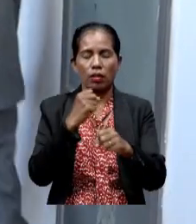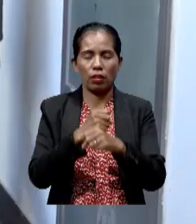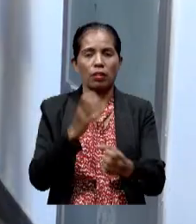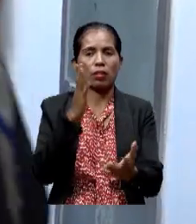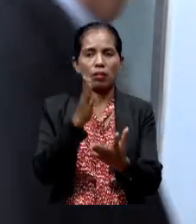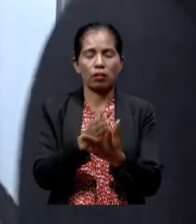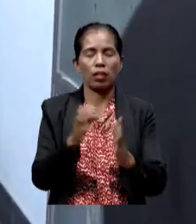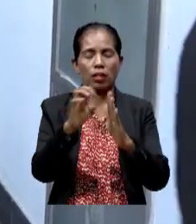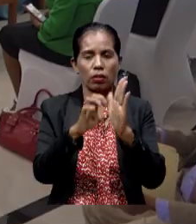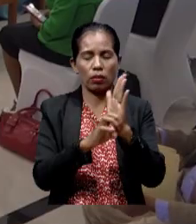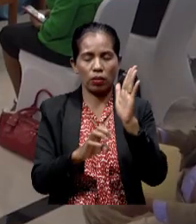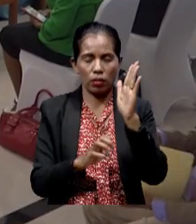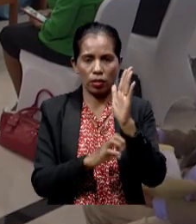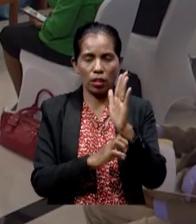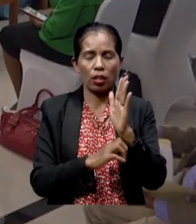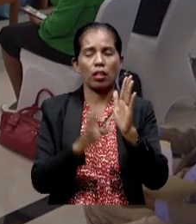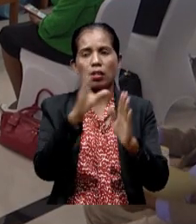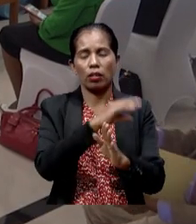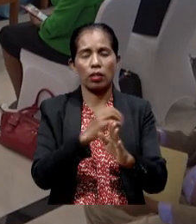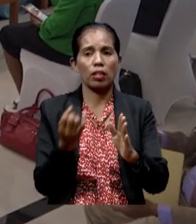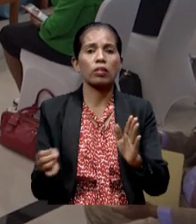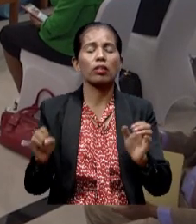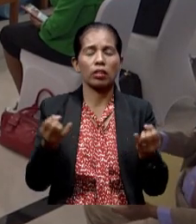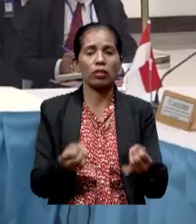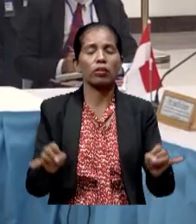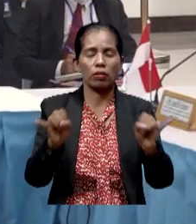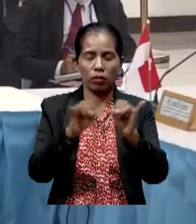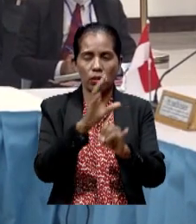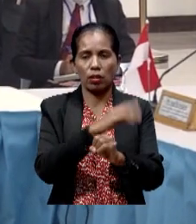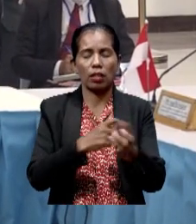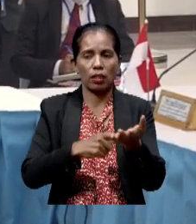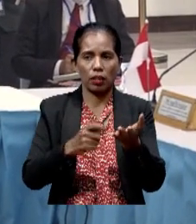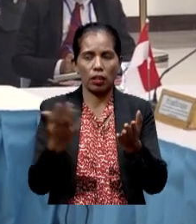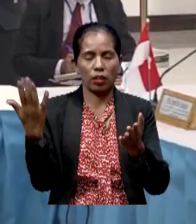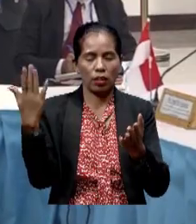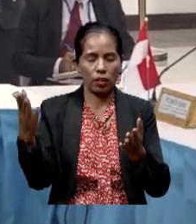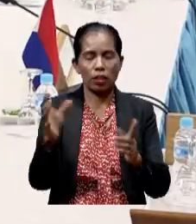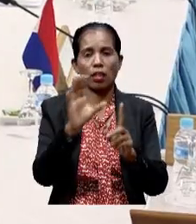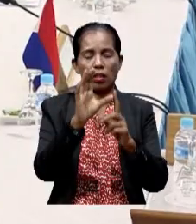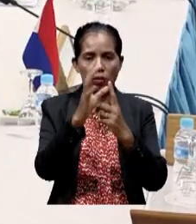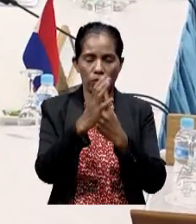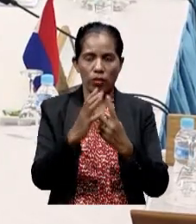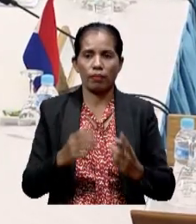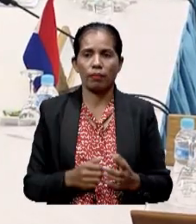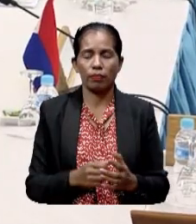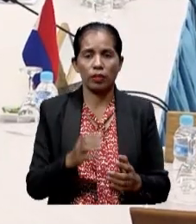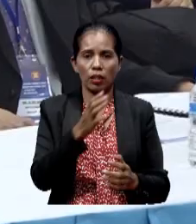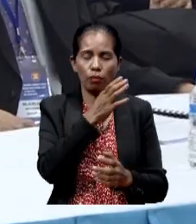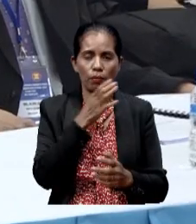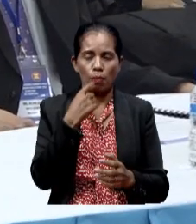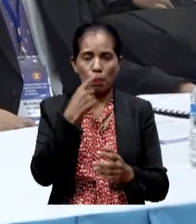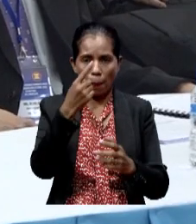ajustamento estrutura institucional no atuhalo ajustamento técnica e a setor agricultura. Governante ne